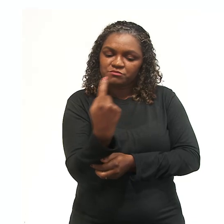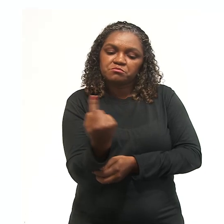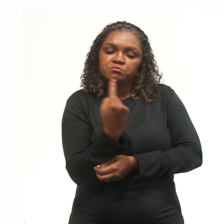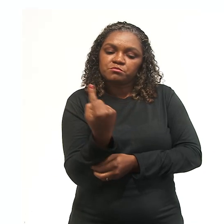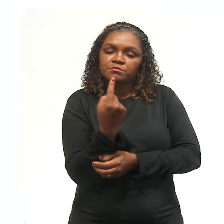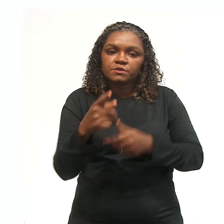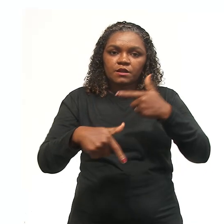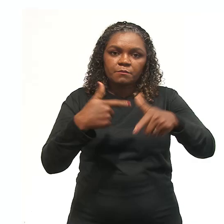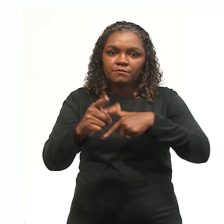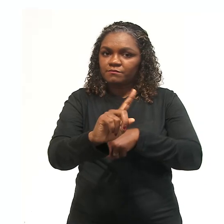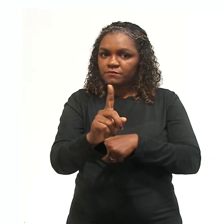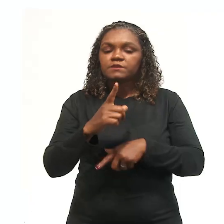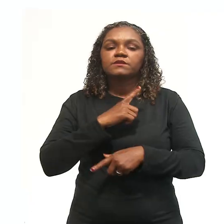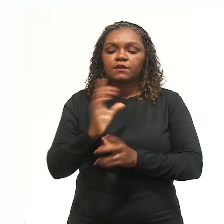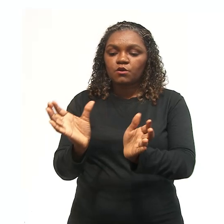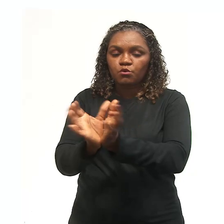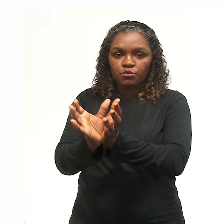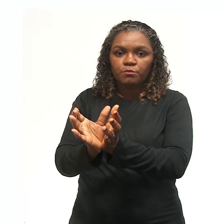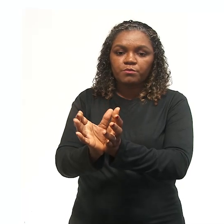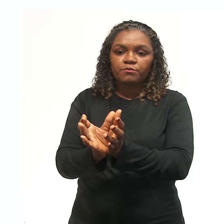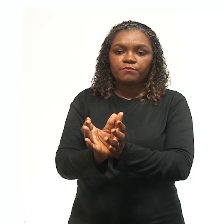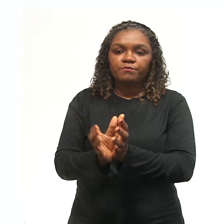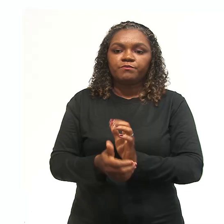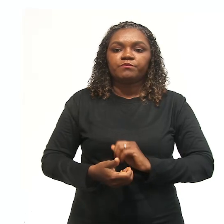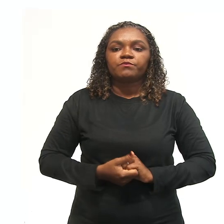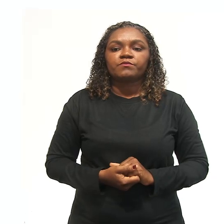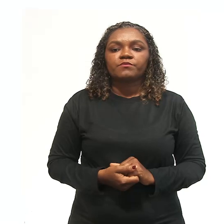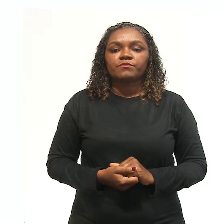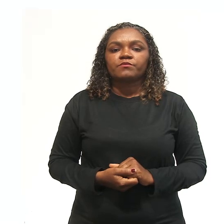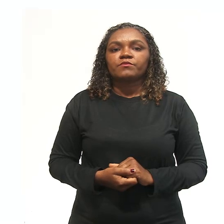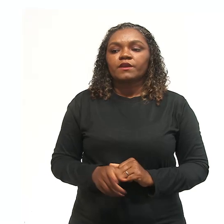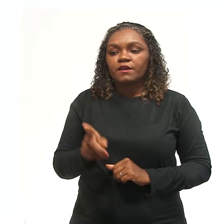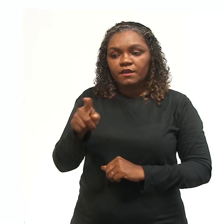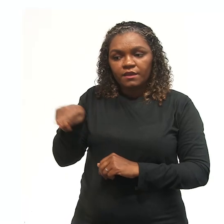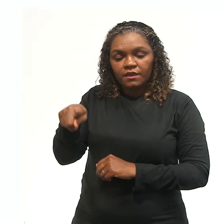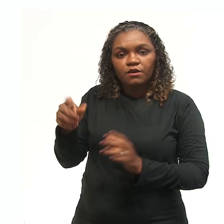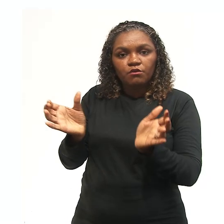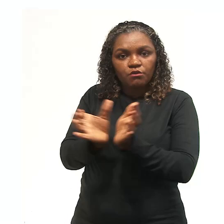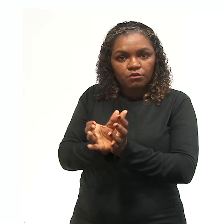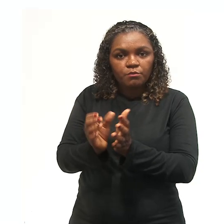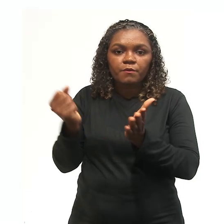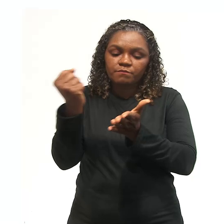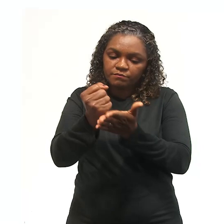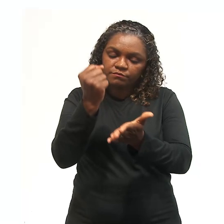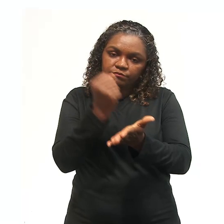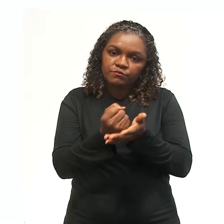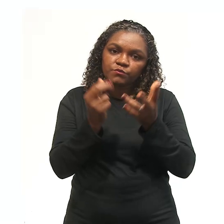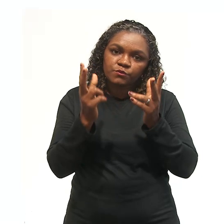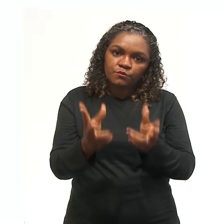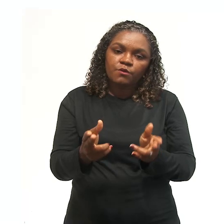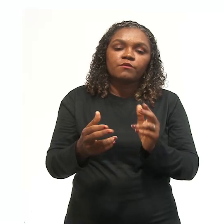apoio aqui sim, também são agentes de contratação.